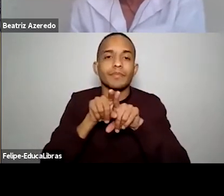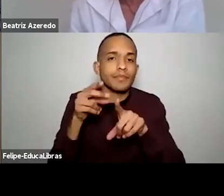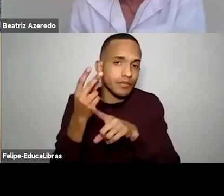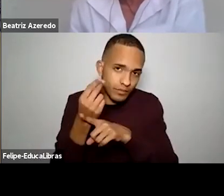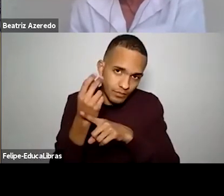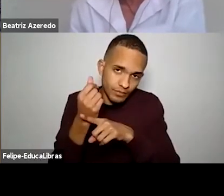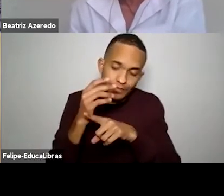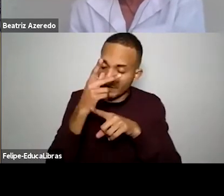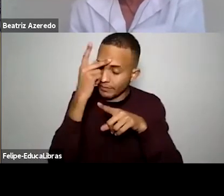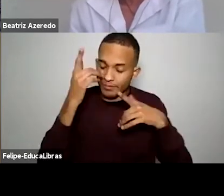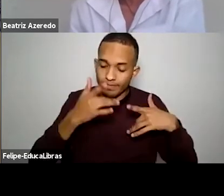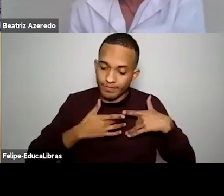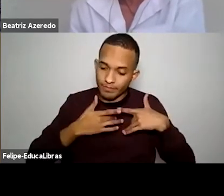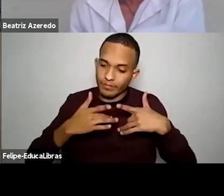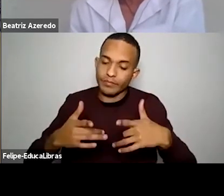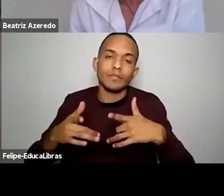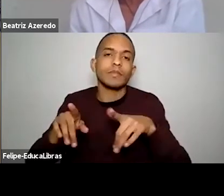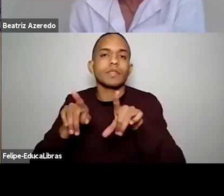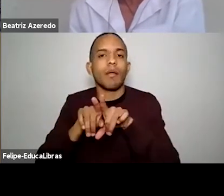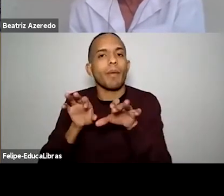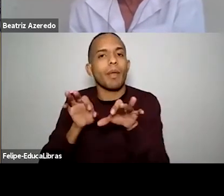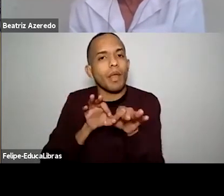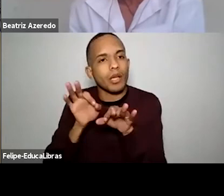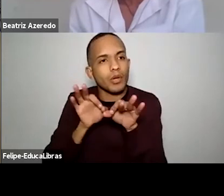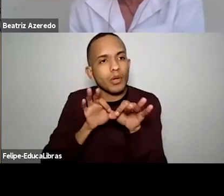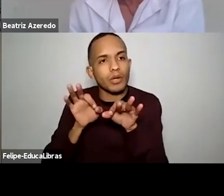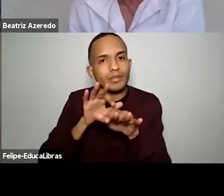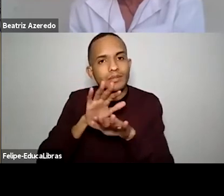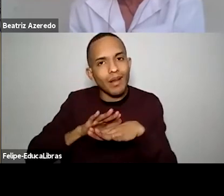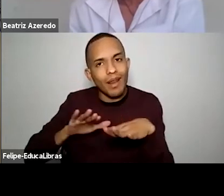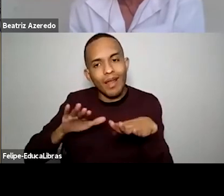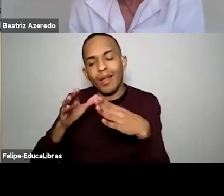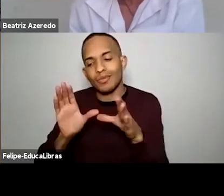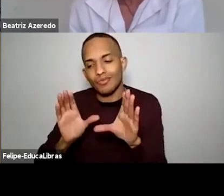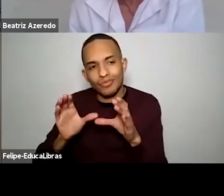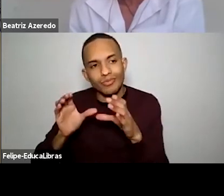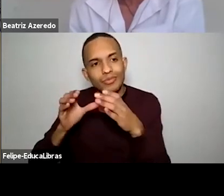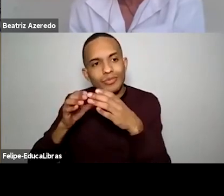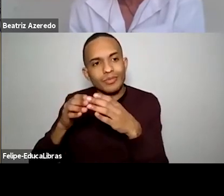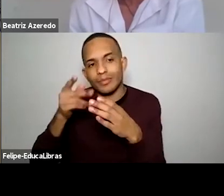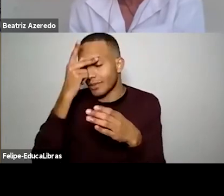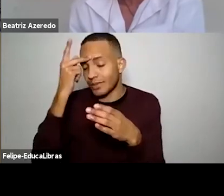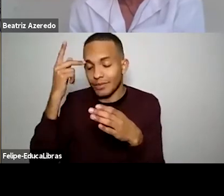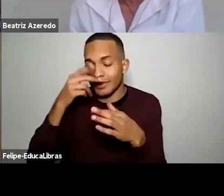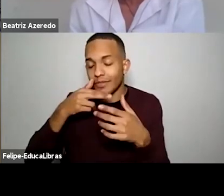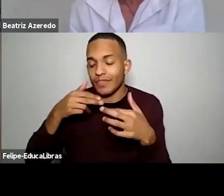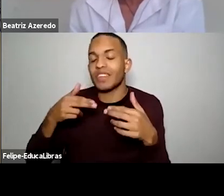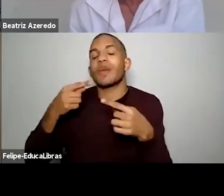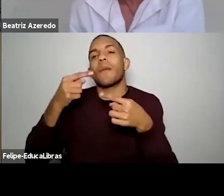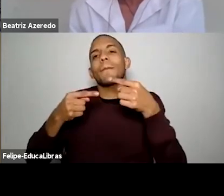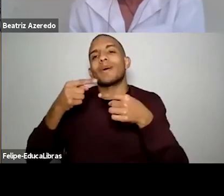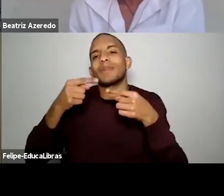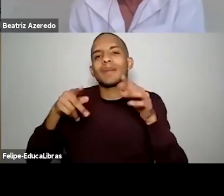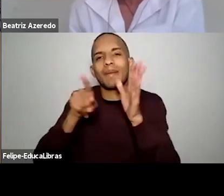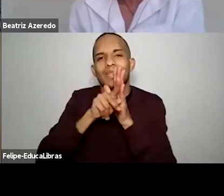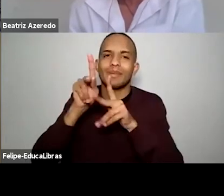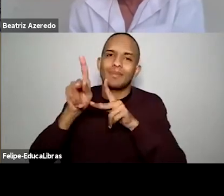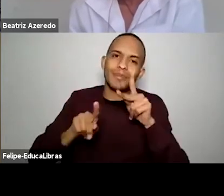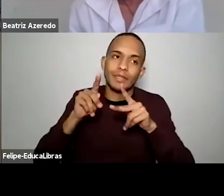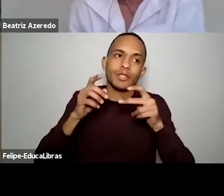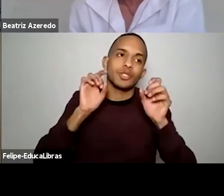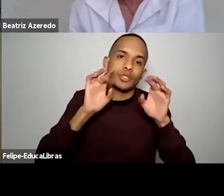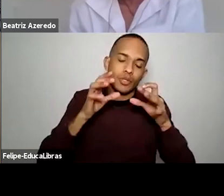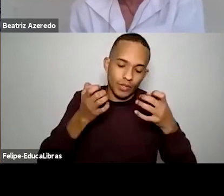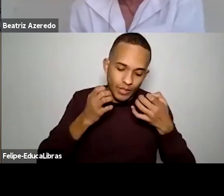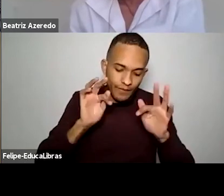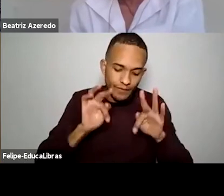doadores e processos conjuntos de endereçar políticas que são públicas. E eu só